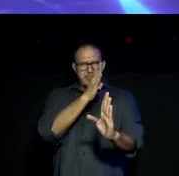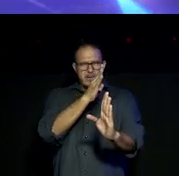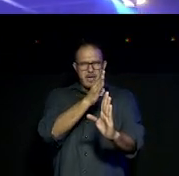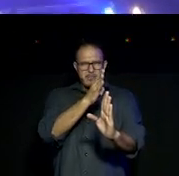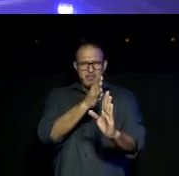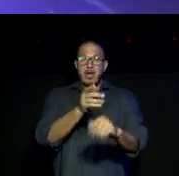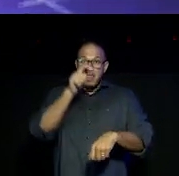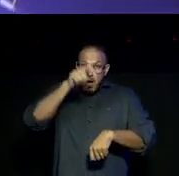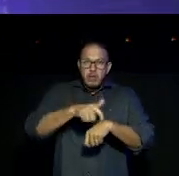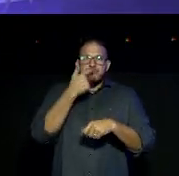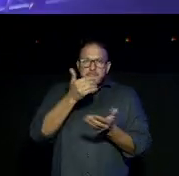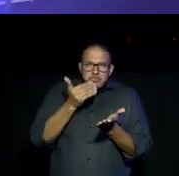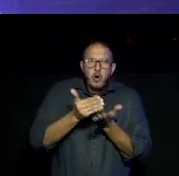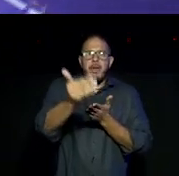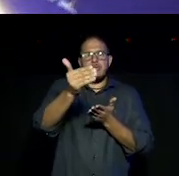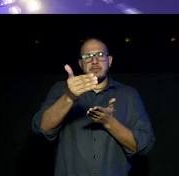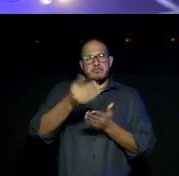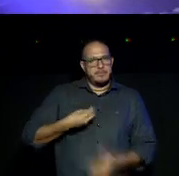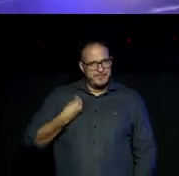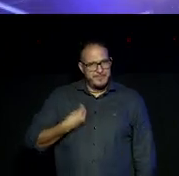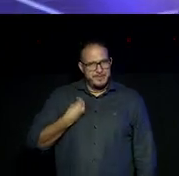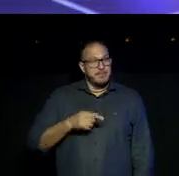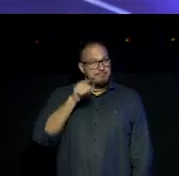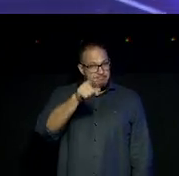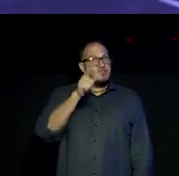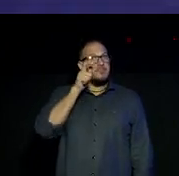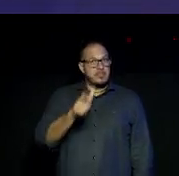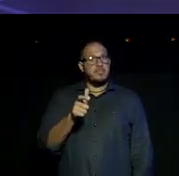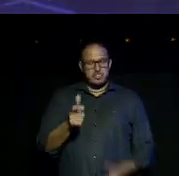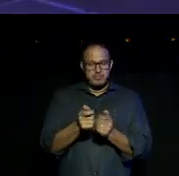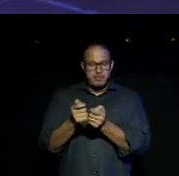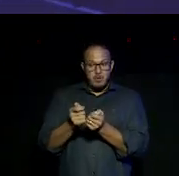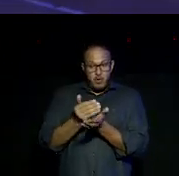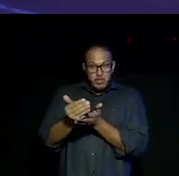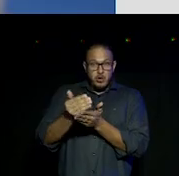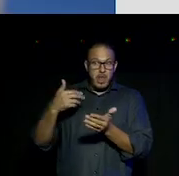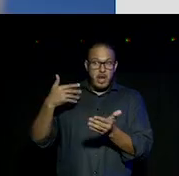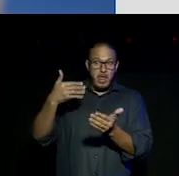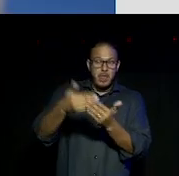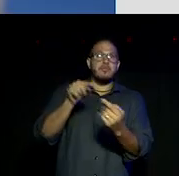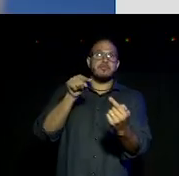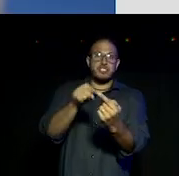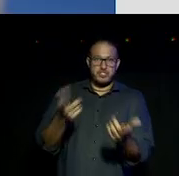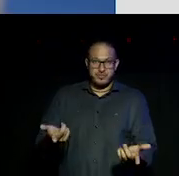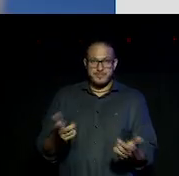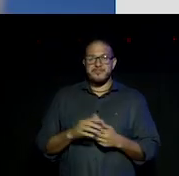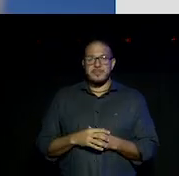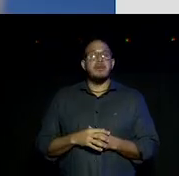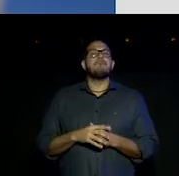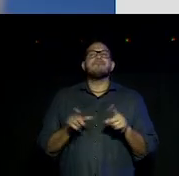a hora que aperta o botão do play. Isso é muito interessante no joguinho. Que mais? Dificuldades